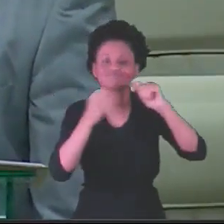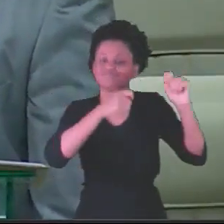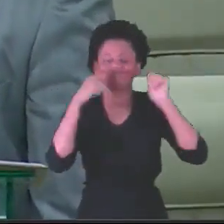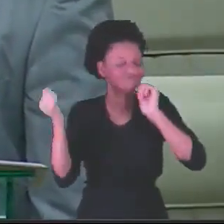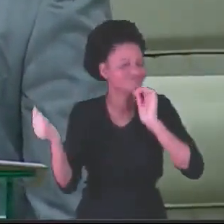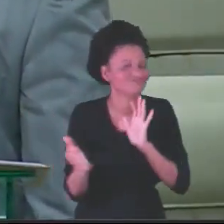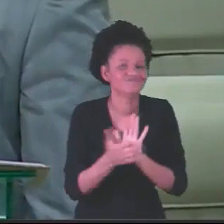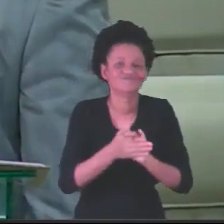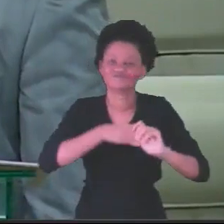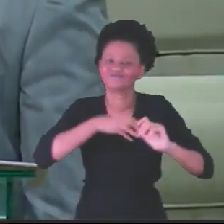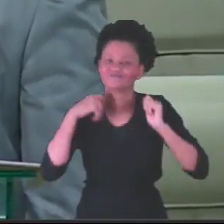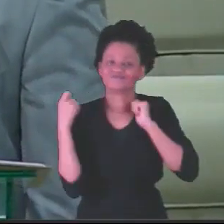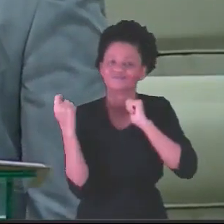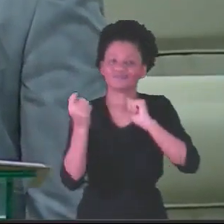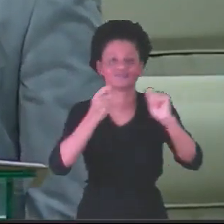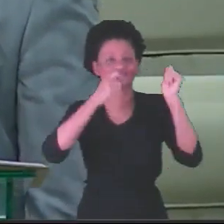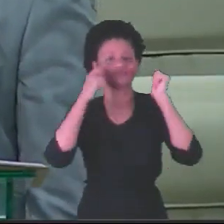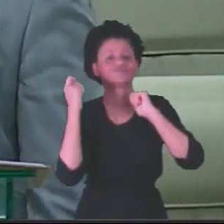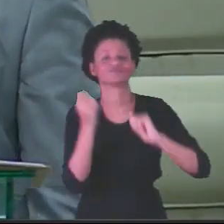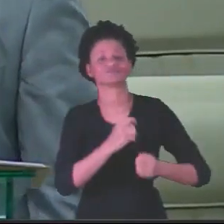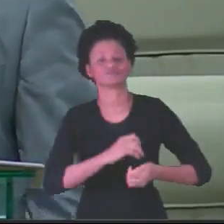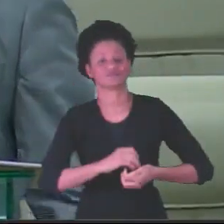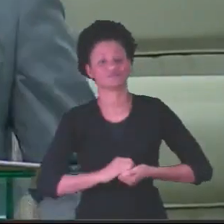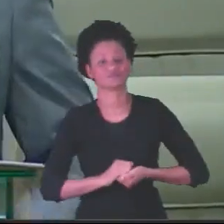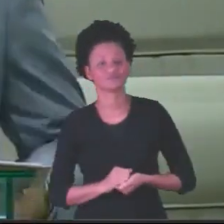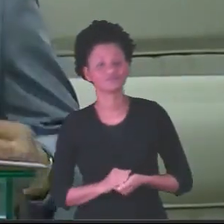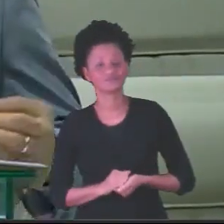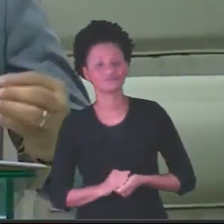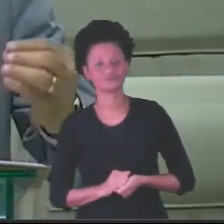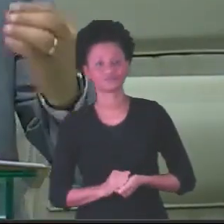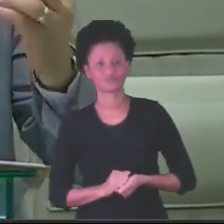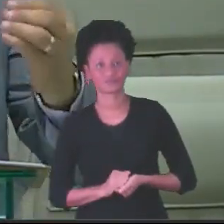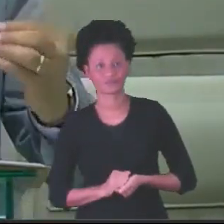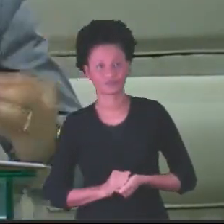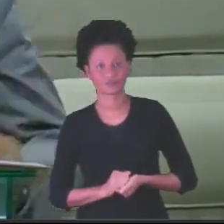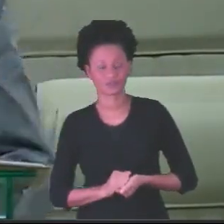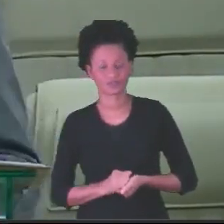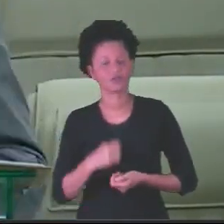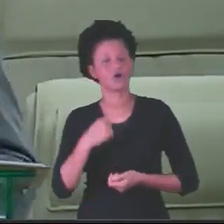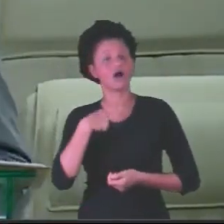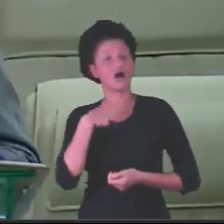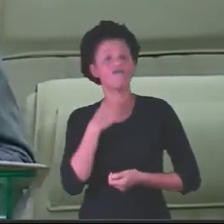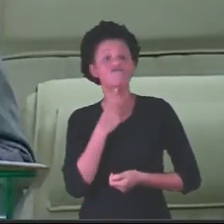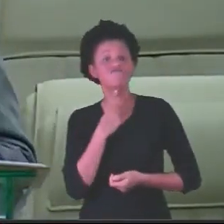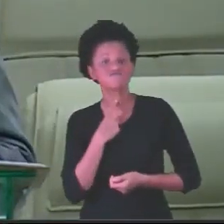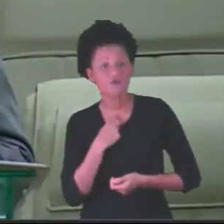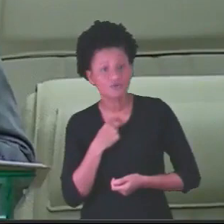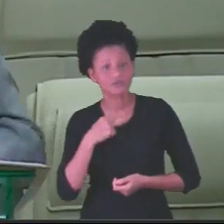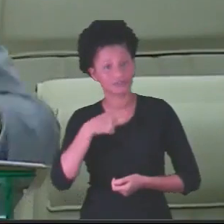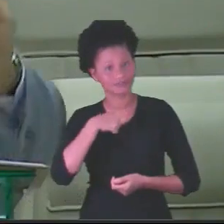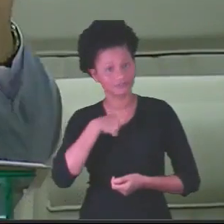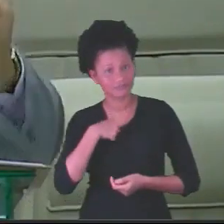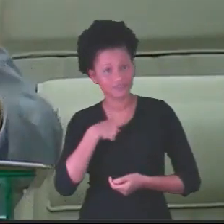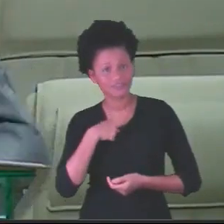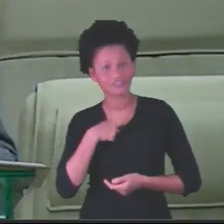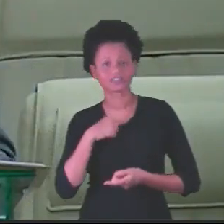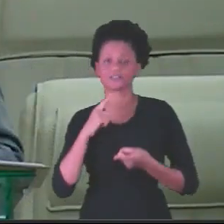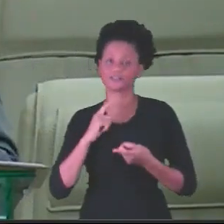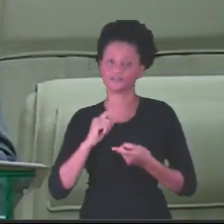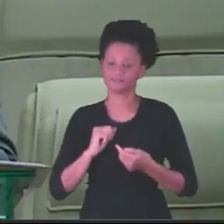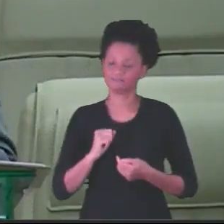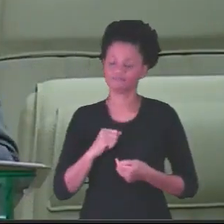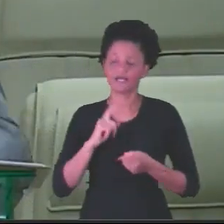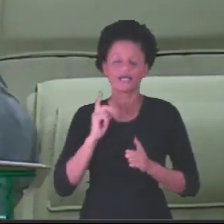aleluia aleluia e o nosso tempo irmãos todos os